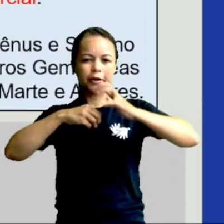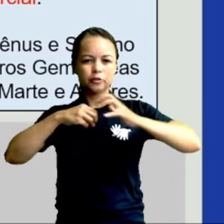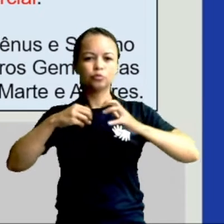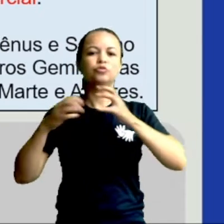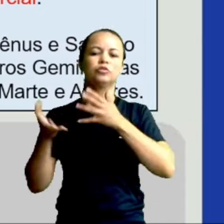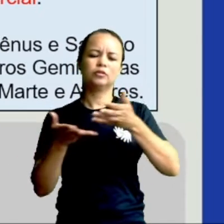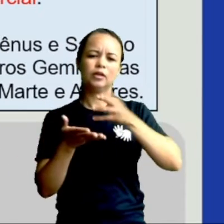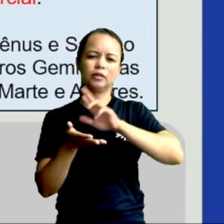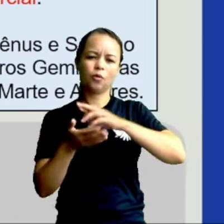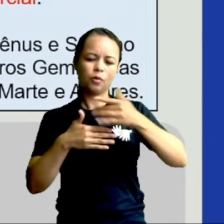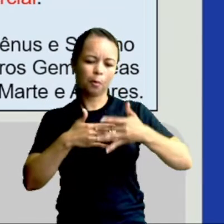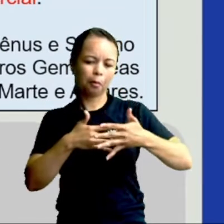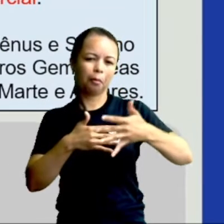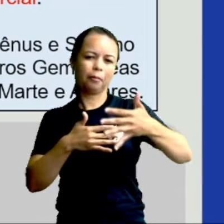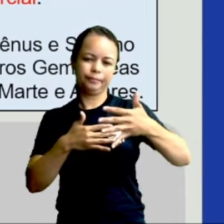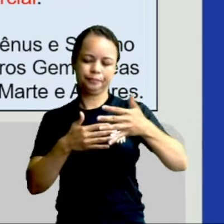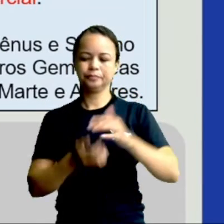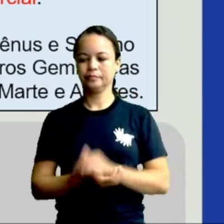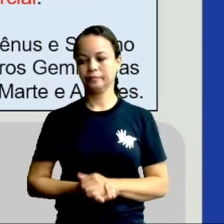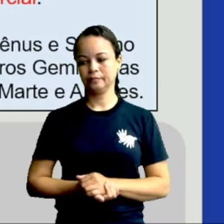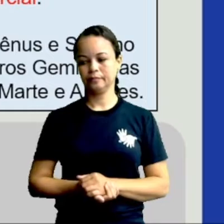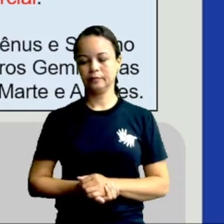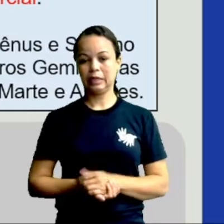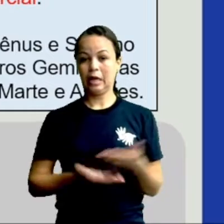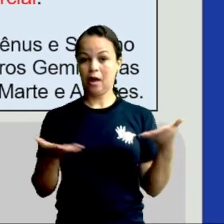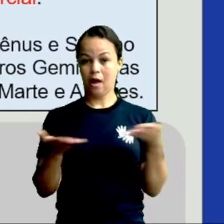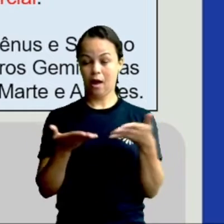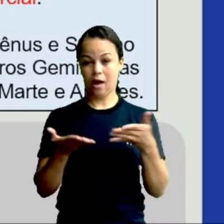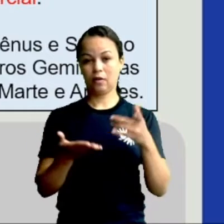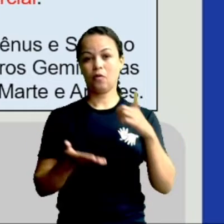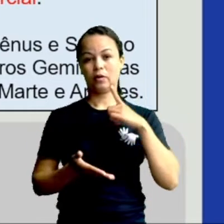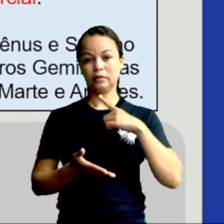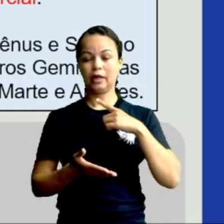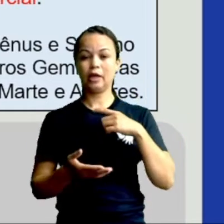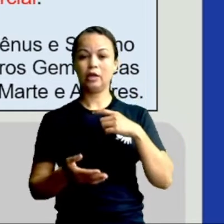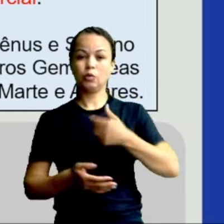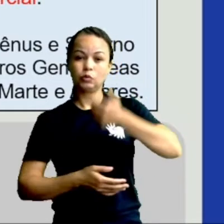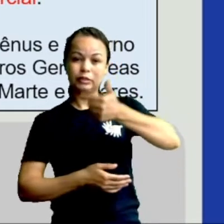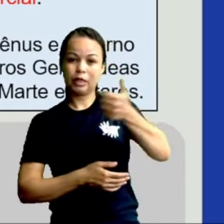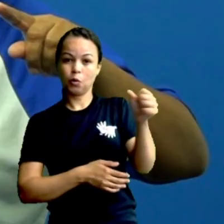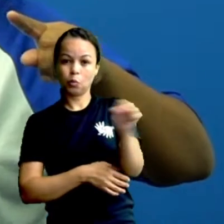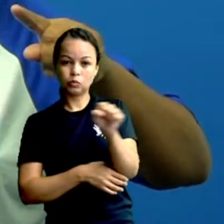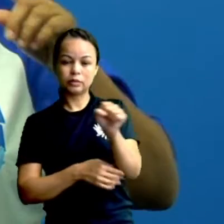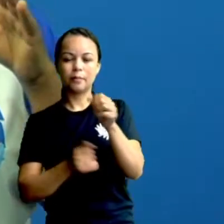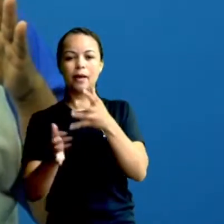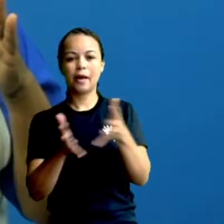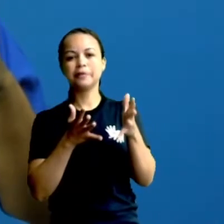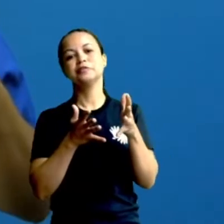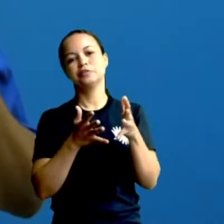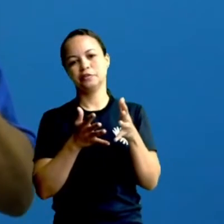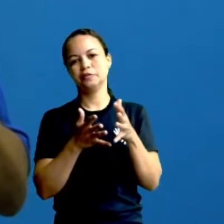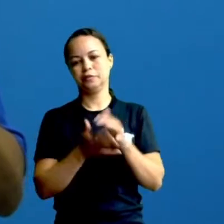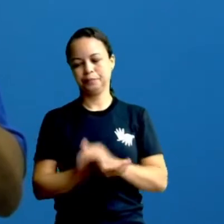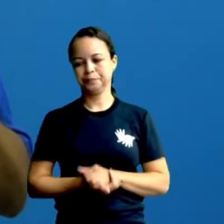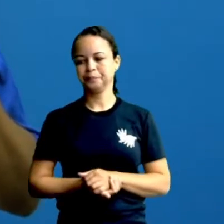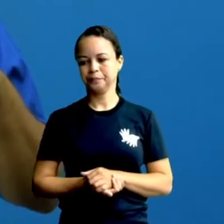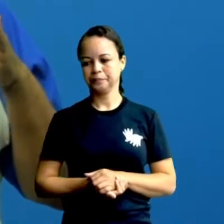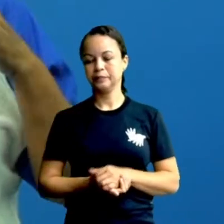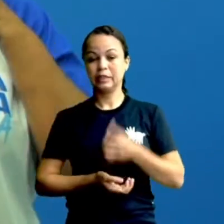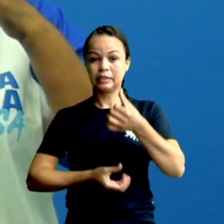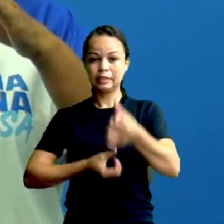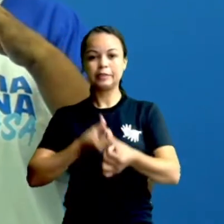Aí agora a gente vai ver um pouquinho os eventos do segundo semestre. Olha para cá. Deixa eu explicar uma coisinha